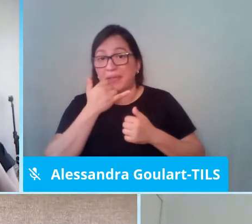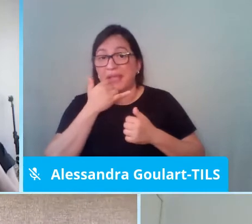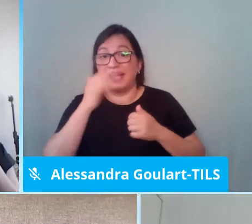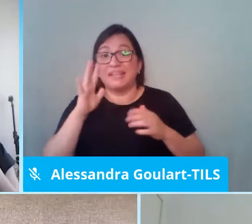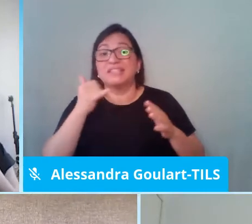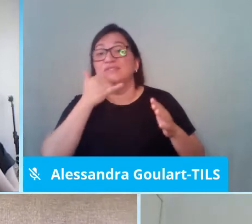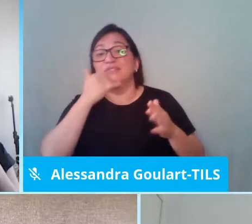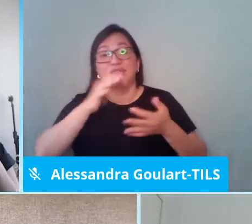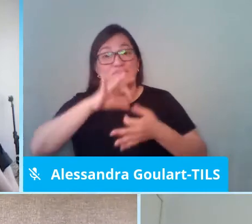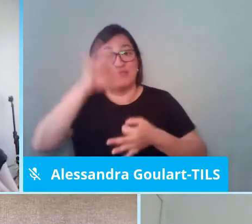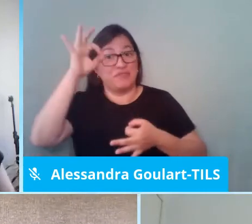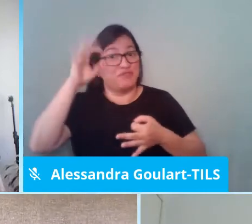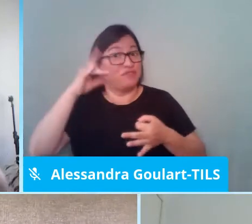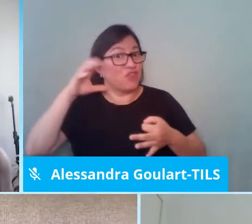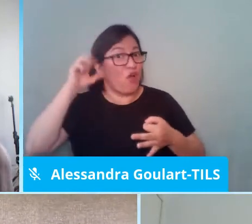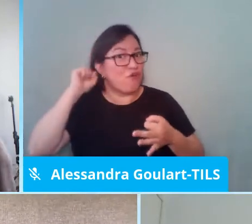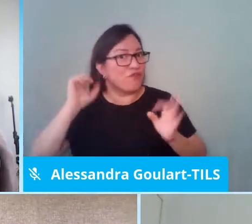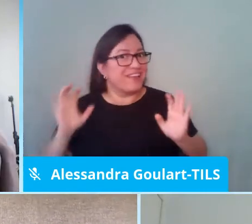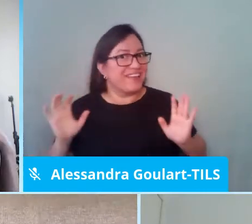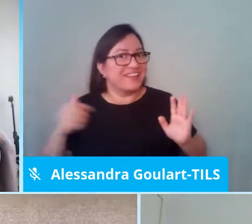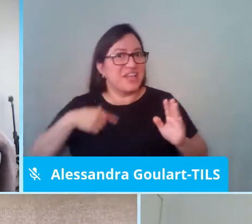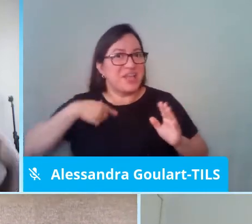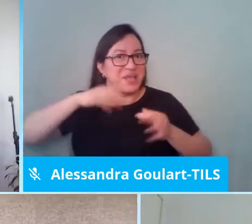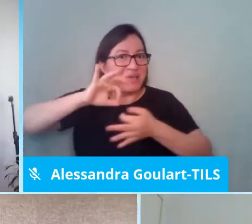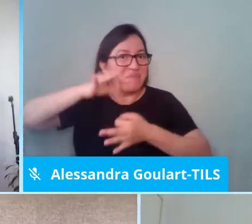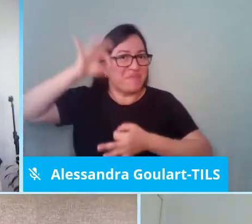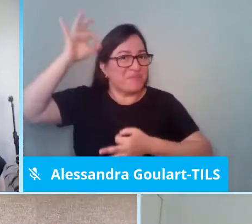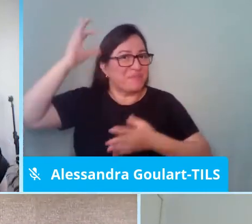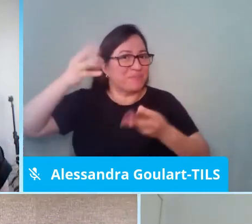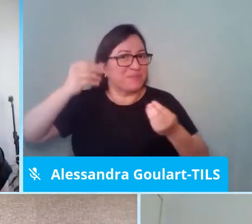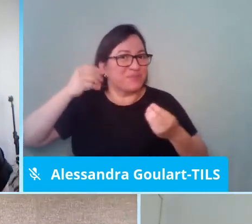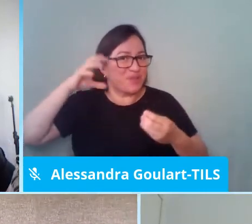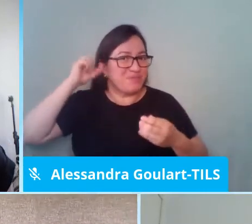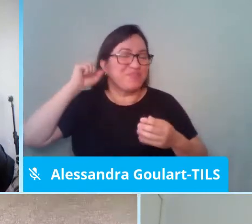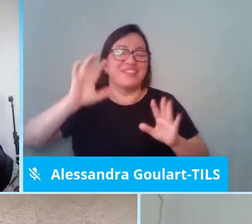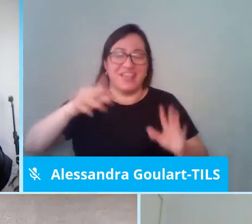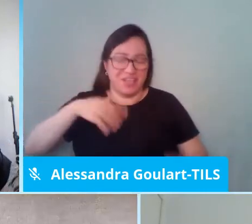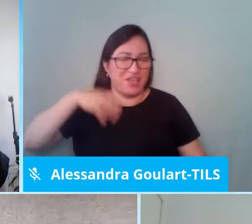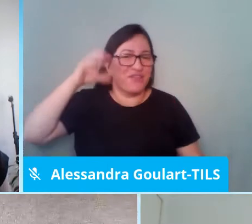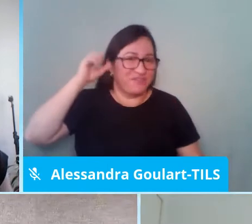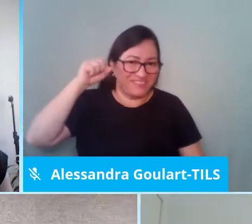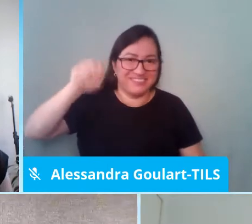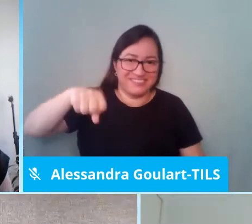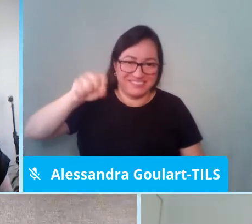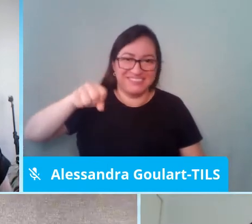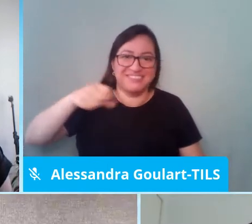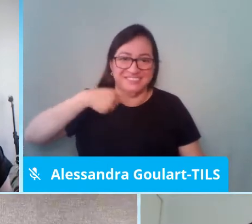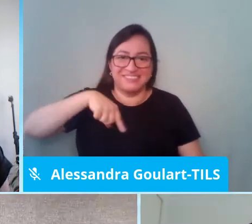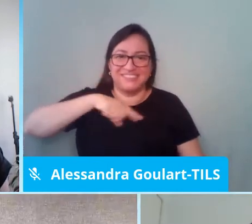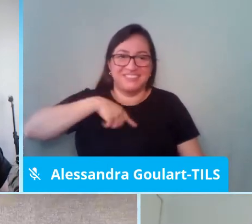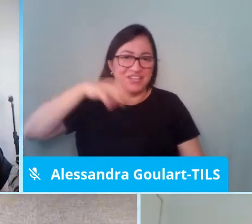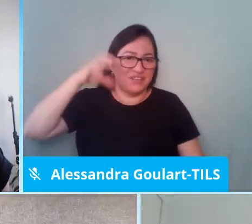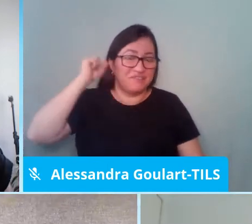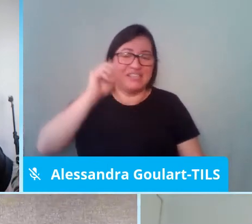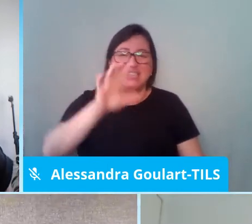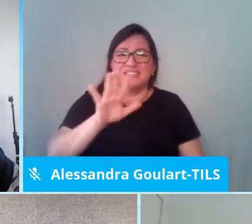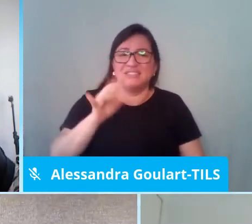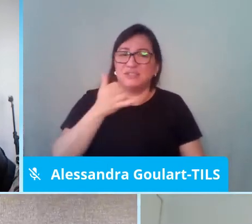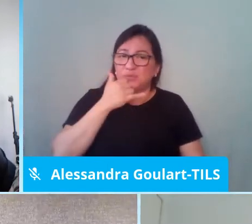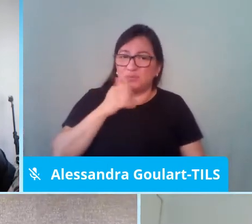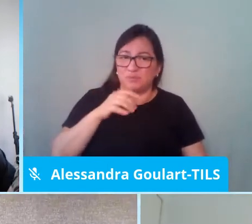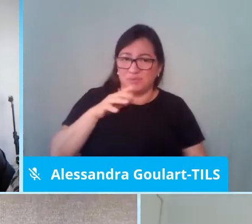Deus. Gente, não me digam que eu falei tanto Aqui que deu vocês para não me ouvir. ouviram. Sim, ouvimos sim. Aqui deu para ouvir Gente, bem. meu Wi-Fi, meu